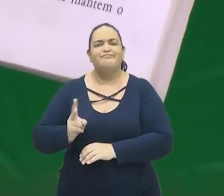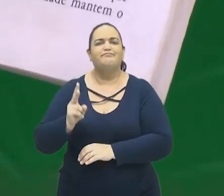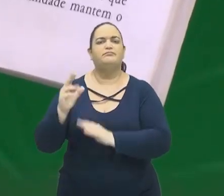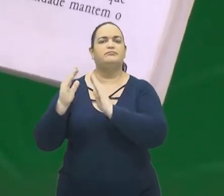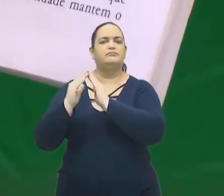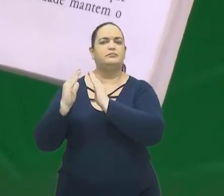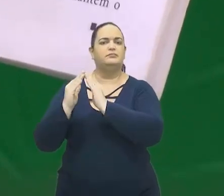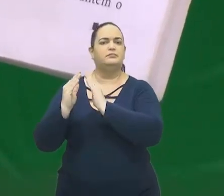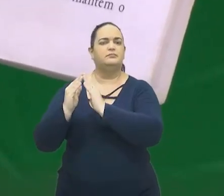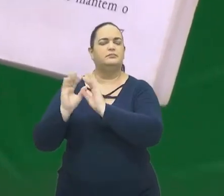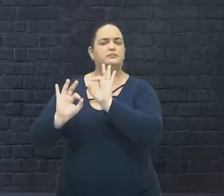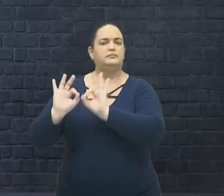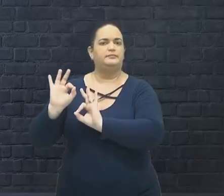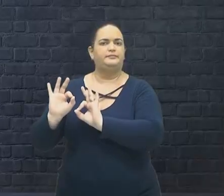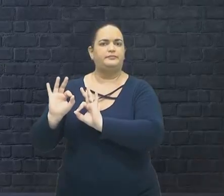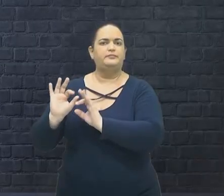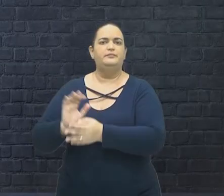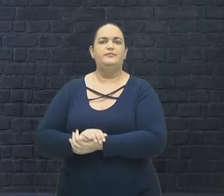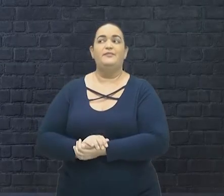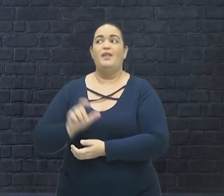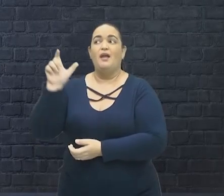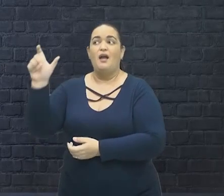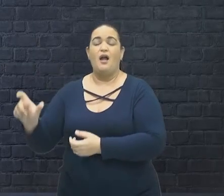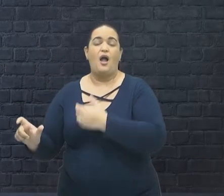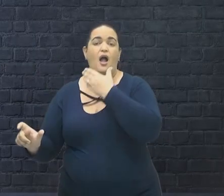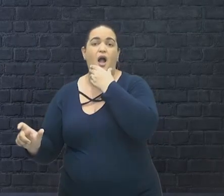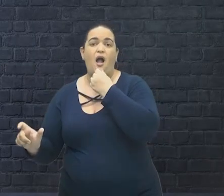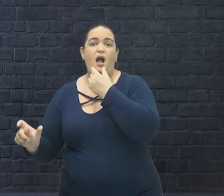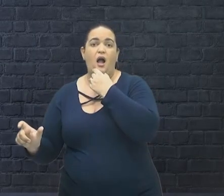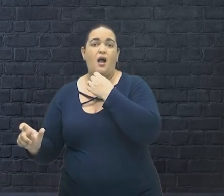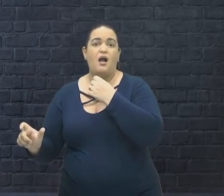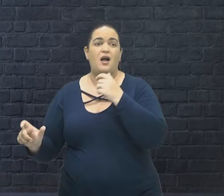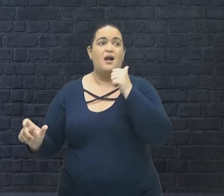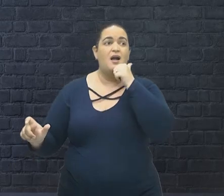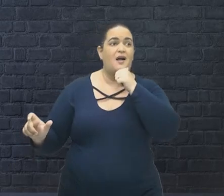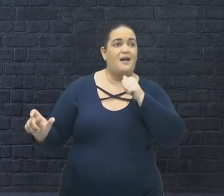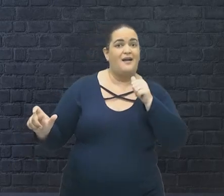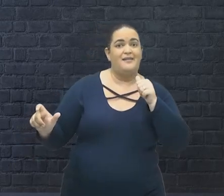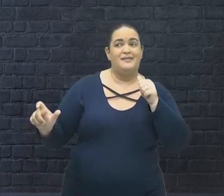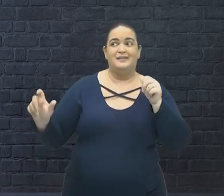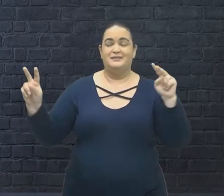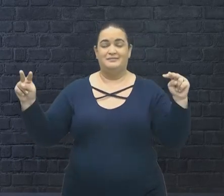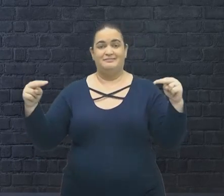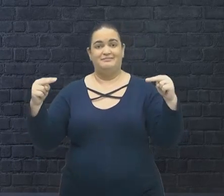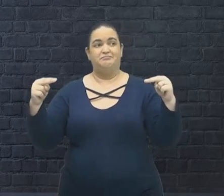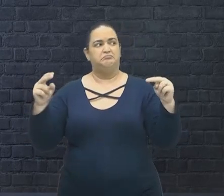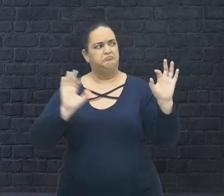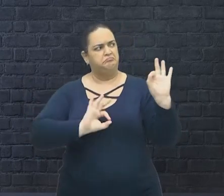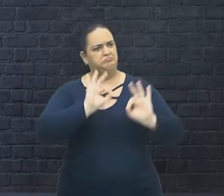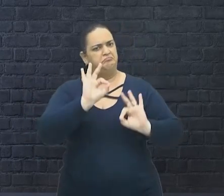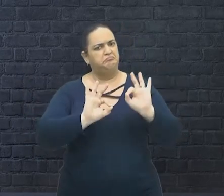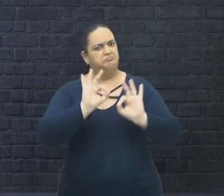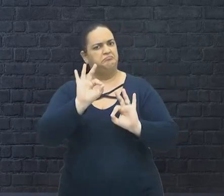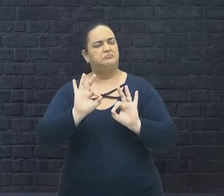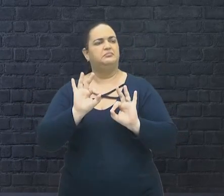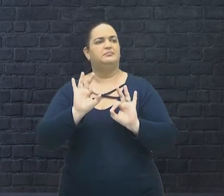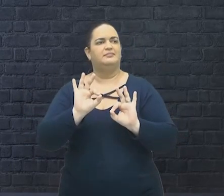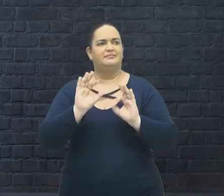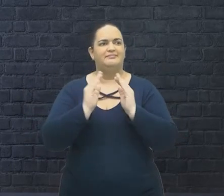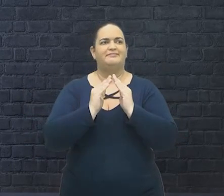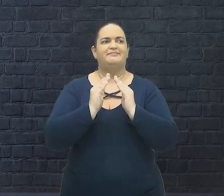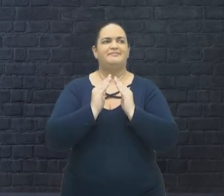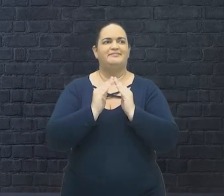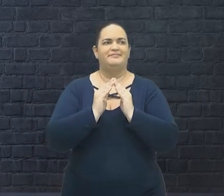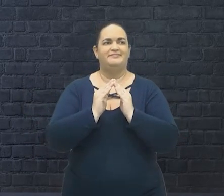lar. Os esposos, quando vê as esposas manter o lar,